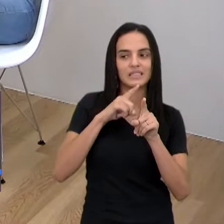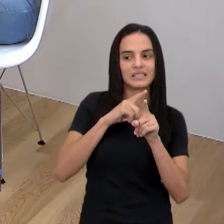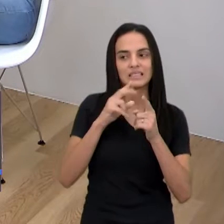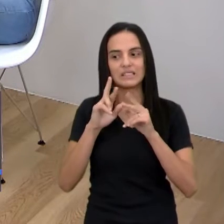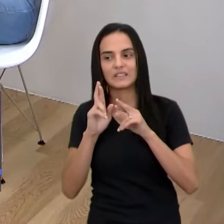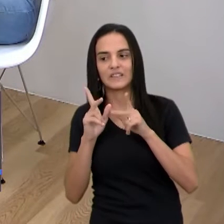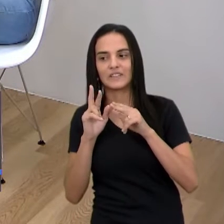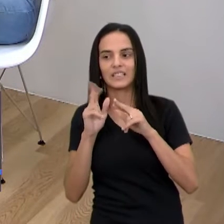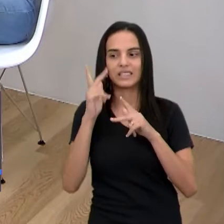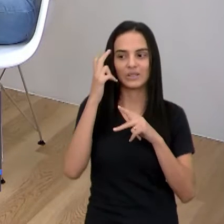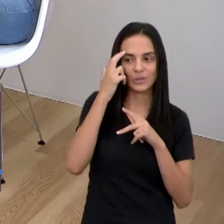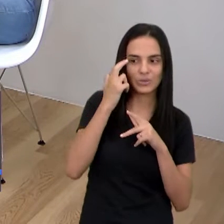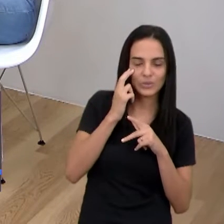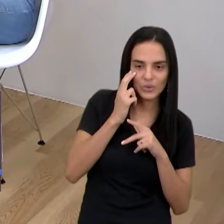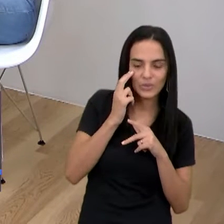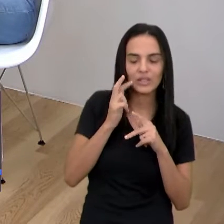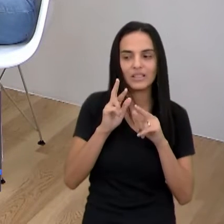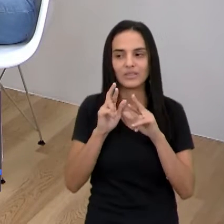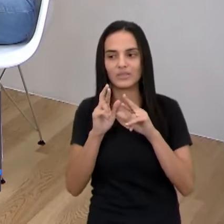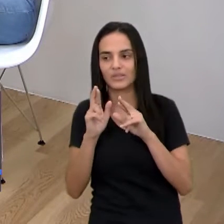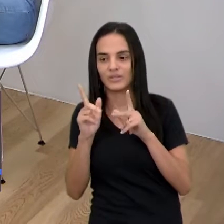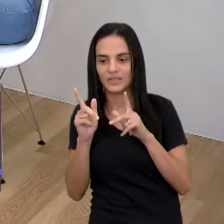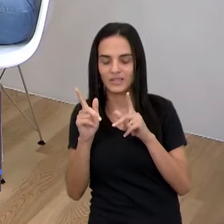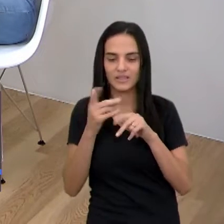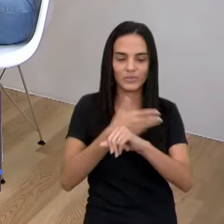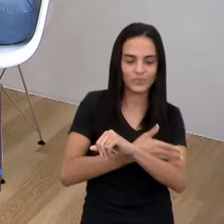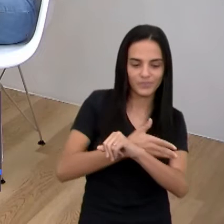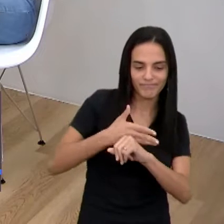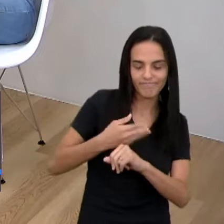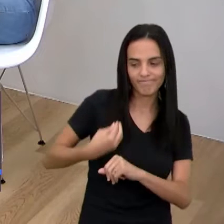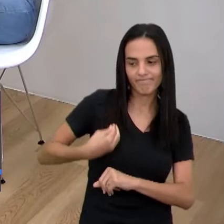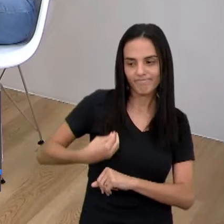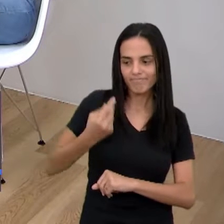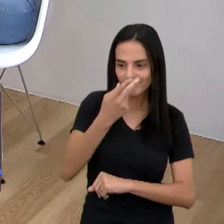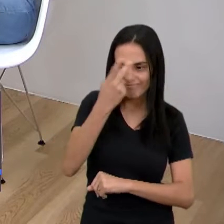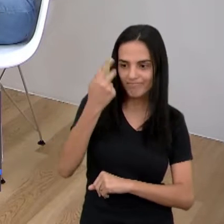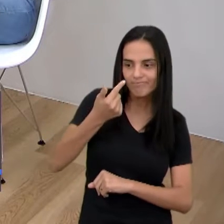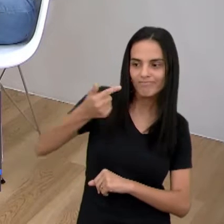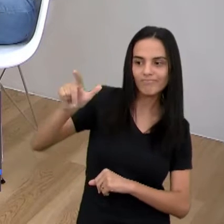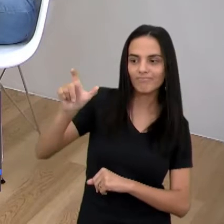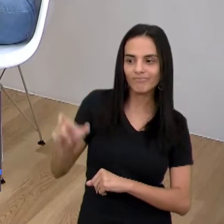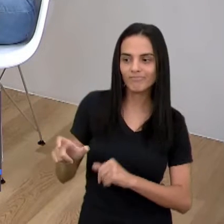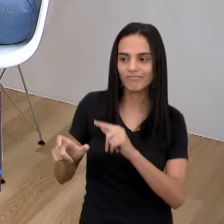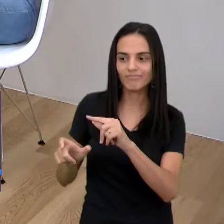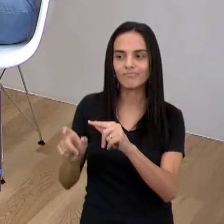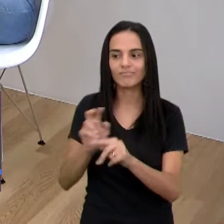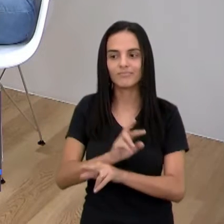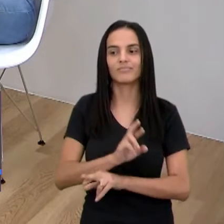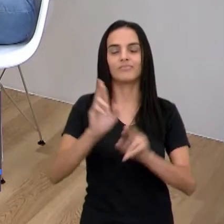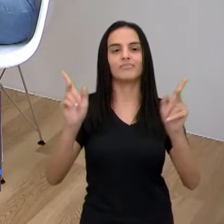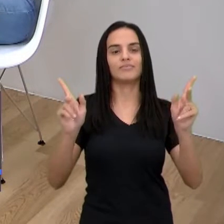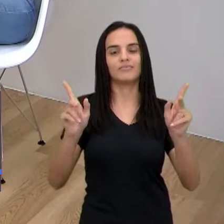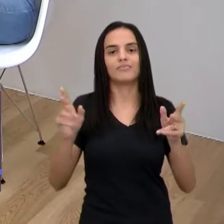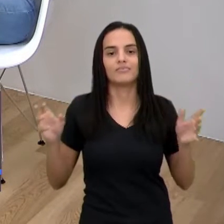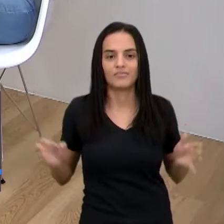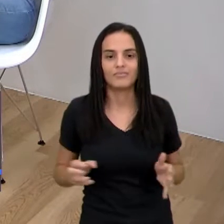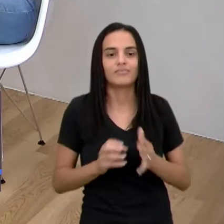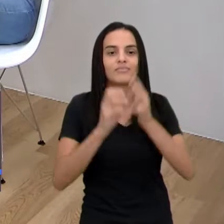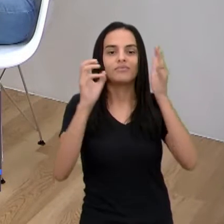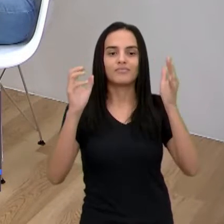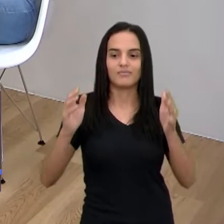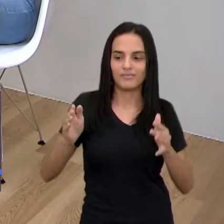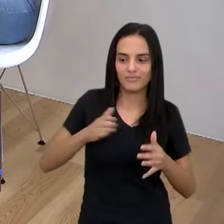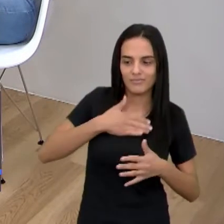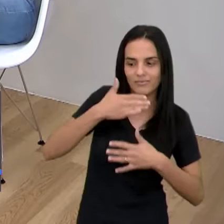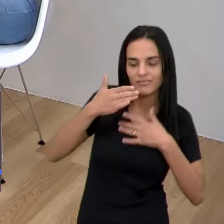diferenças culturais e com essas diferenças nos hábitos de vida das pessoas, né? Então, esse choque de